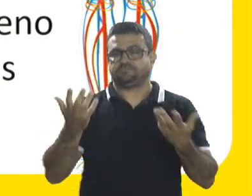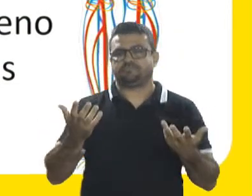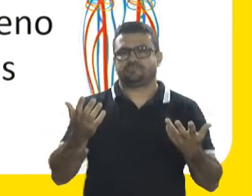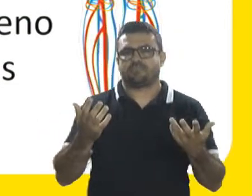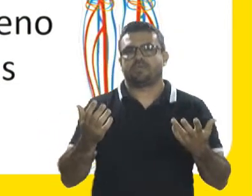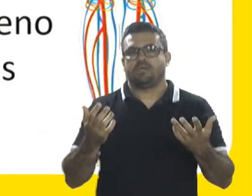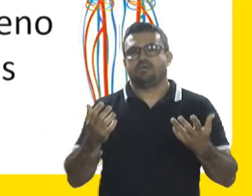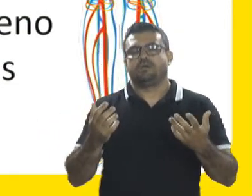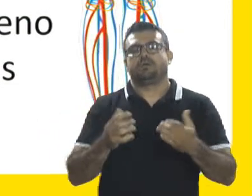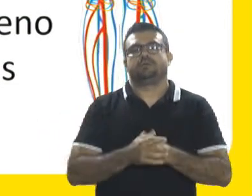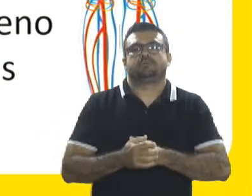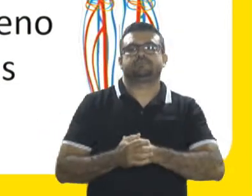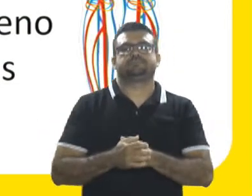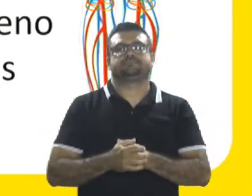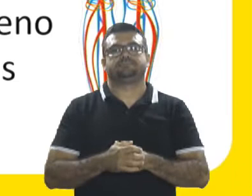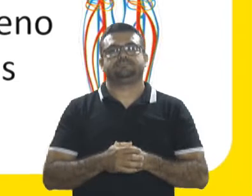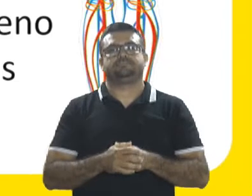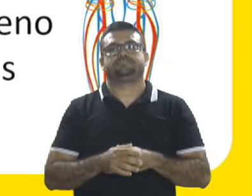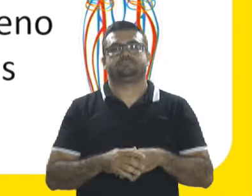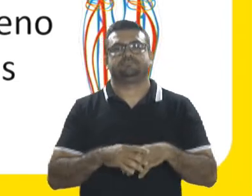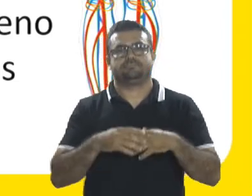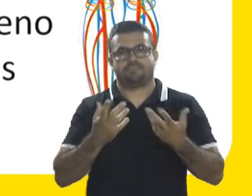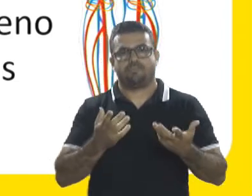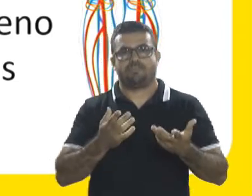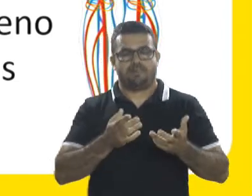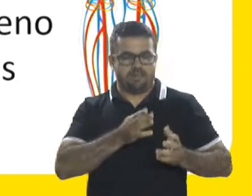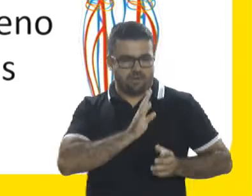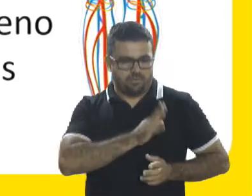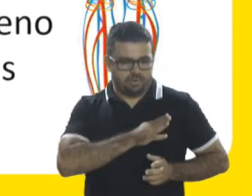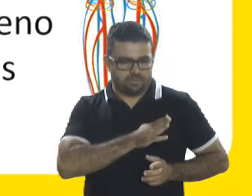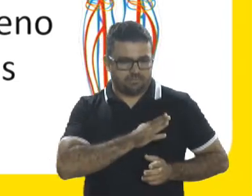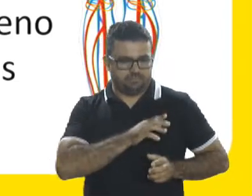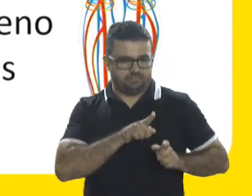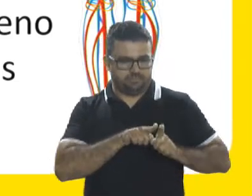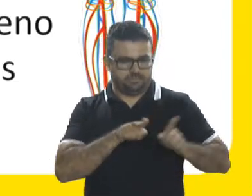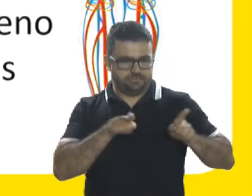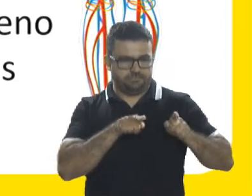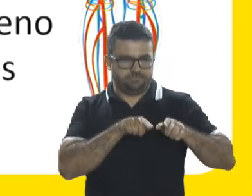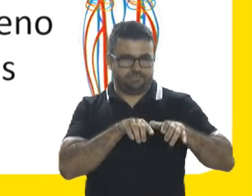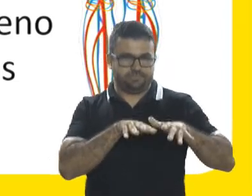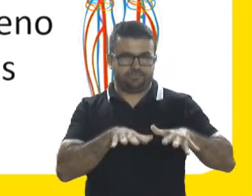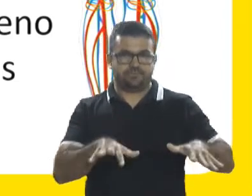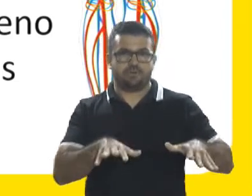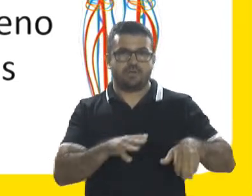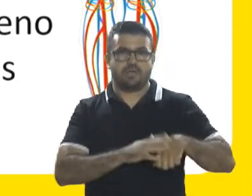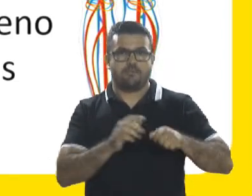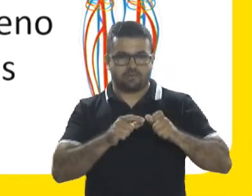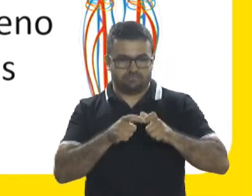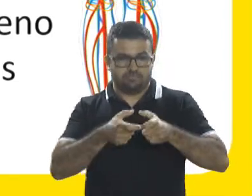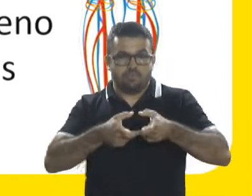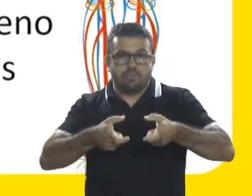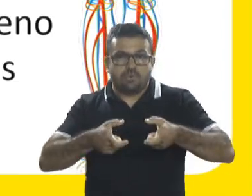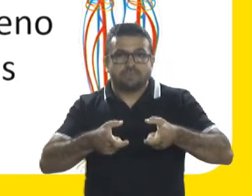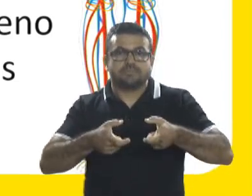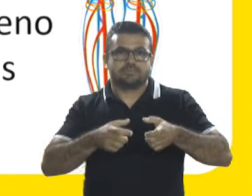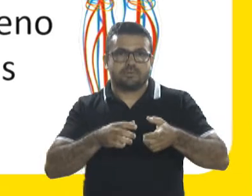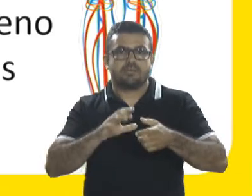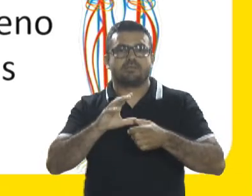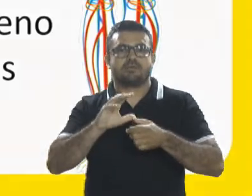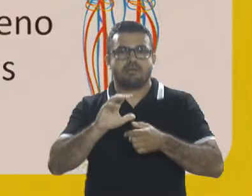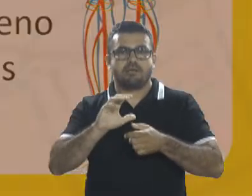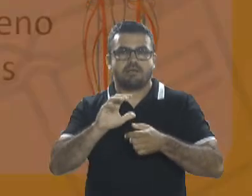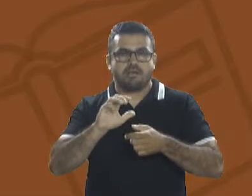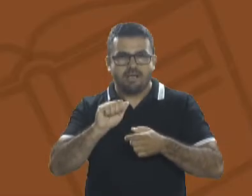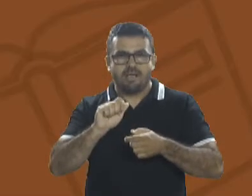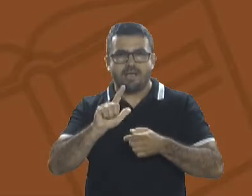elas vão ser vasos sanguíneos que vão sair do coração. Elas são mais grossas, são calibrosas. A gente fala que ela é